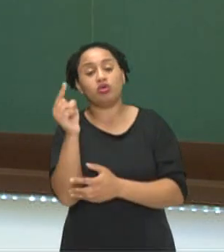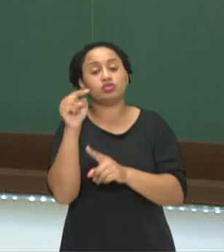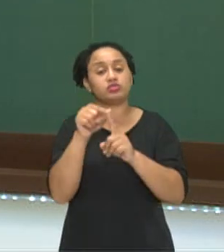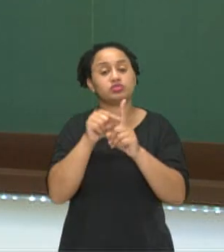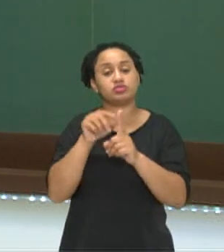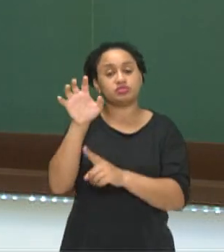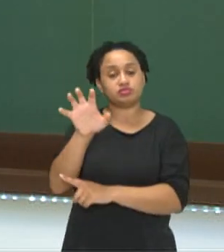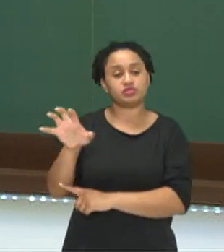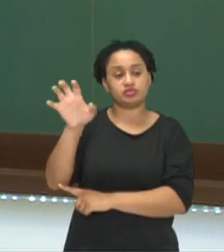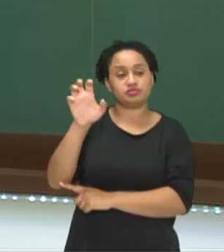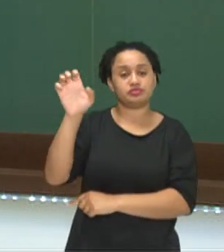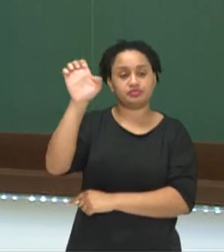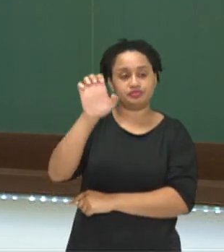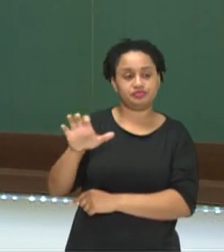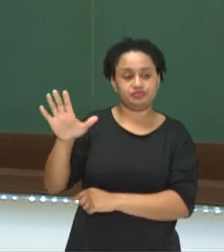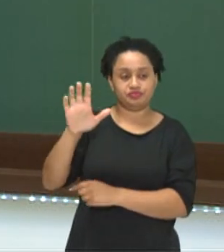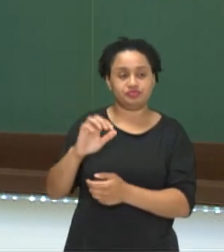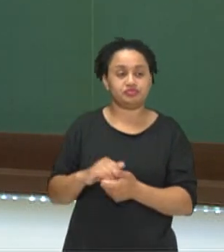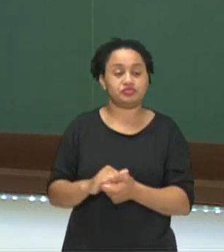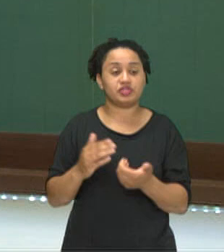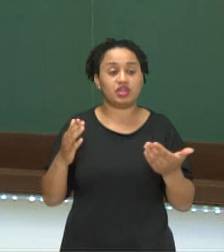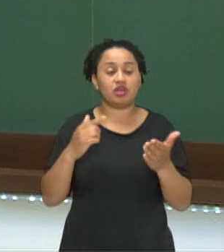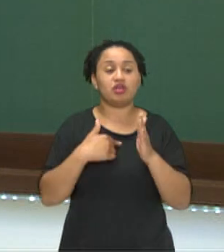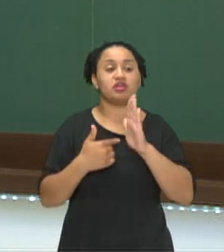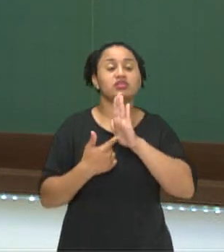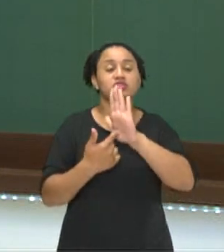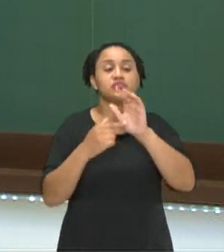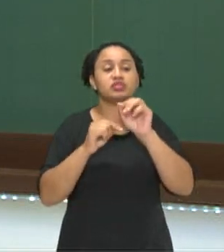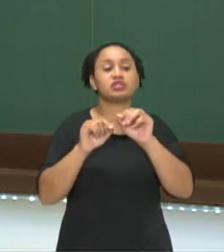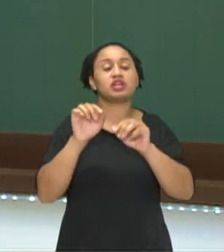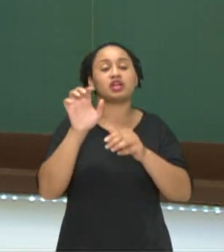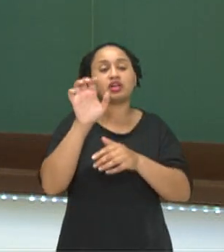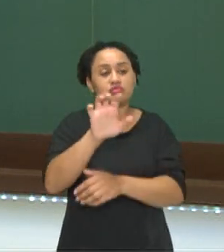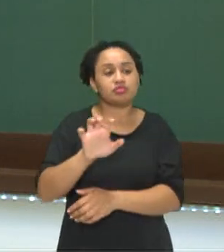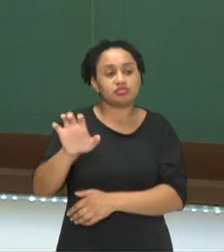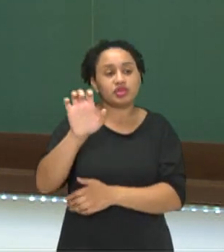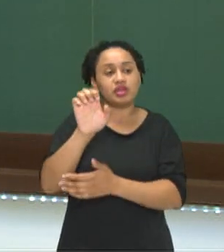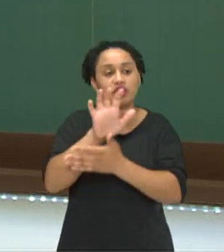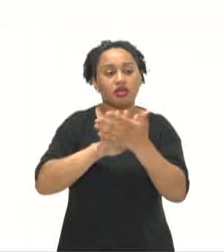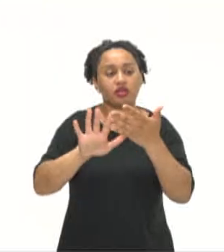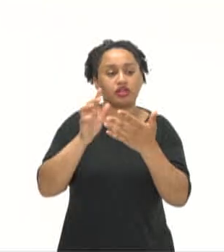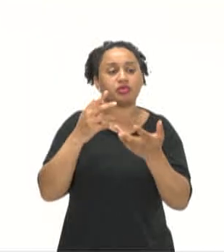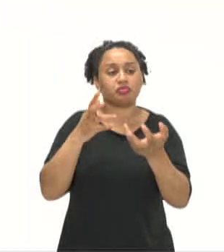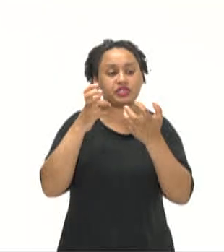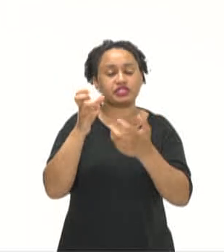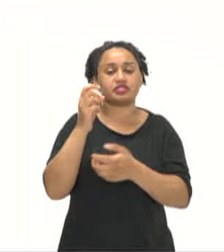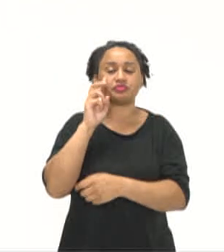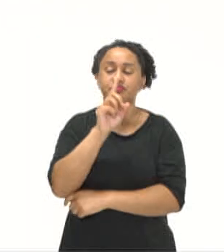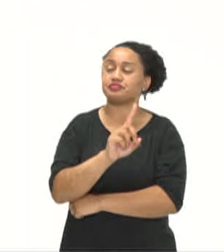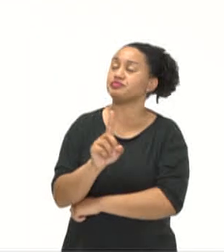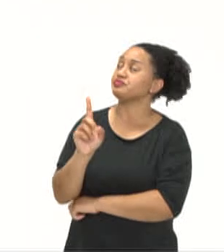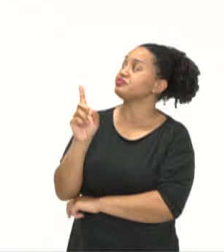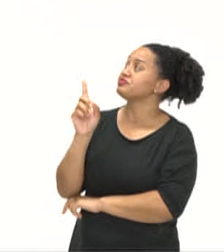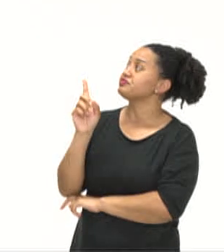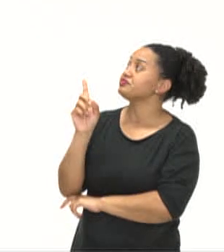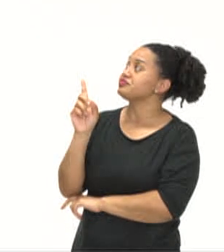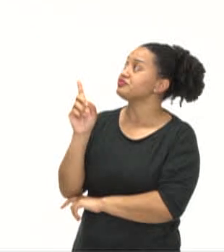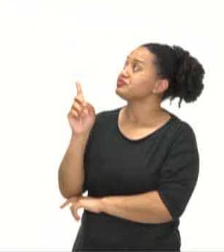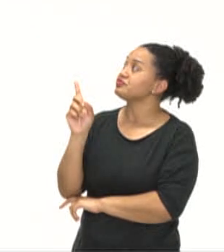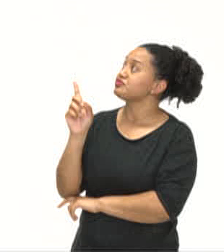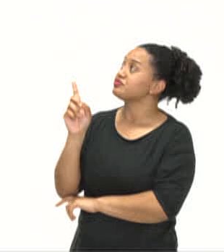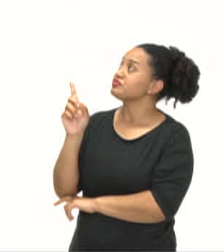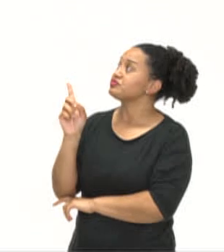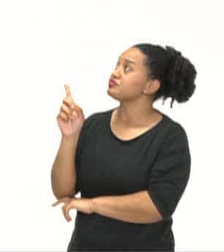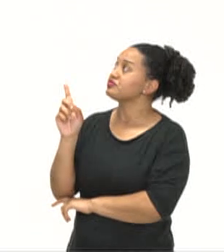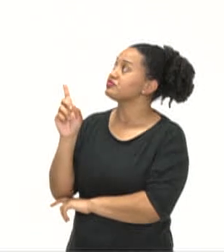regionalização do continente. E aqui, ó, a regionalização do continente europeu. Olhe bem aí na sua tela, você está vendo ali